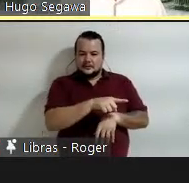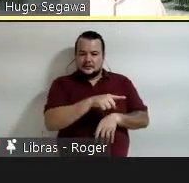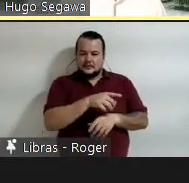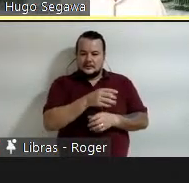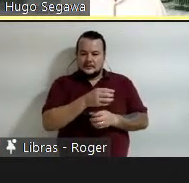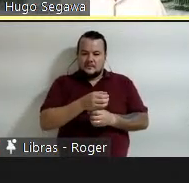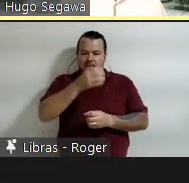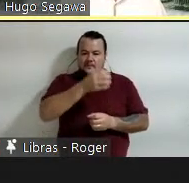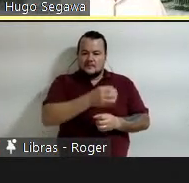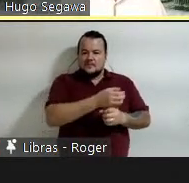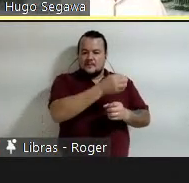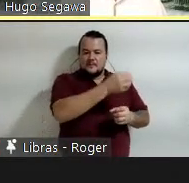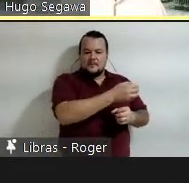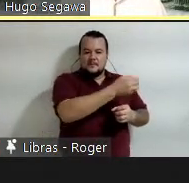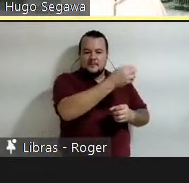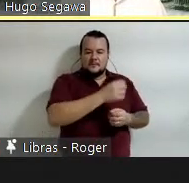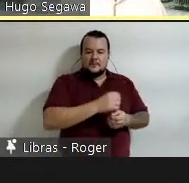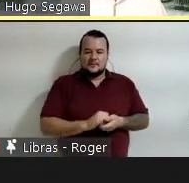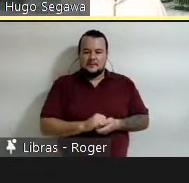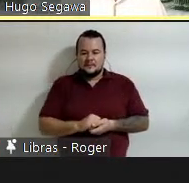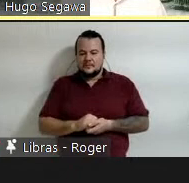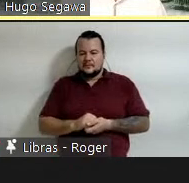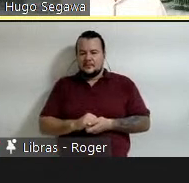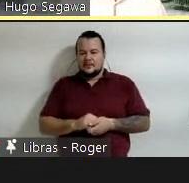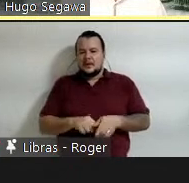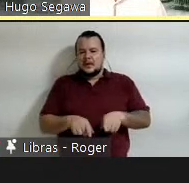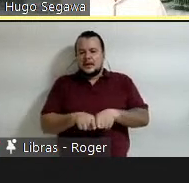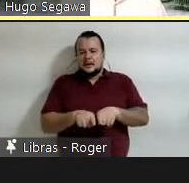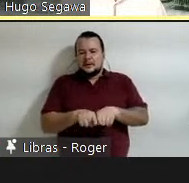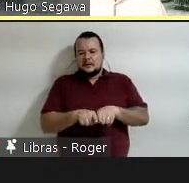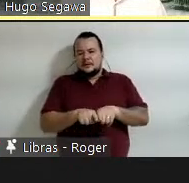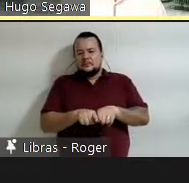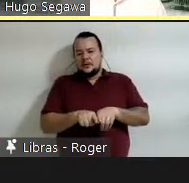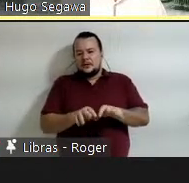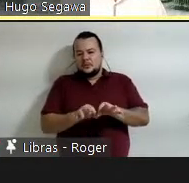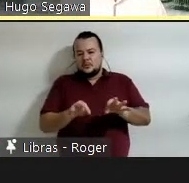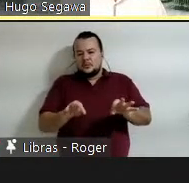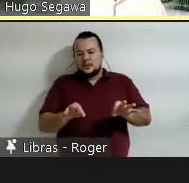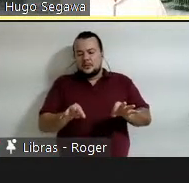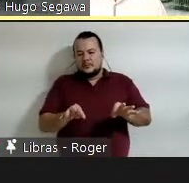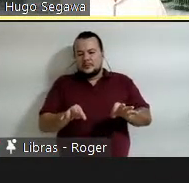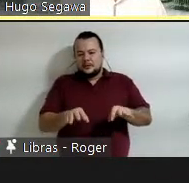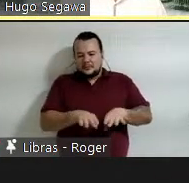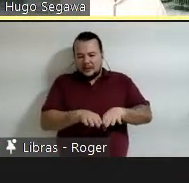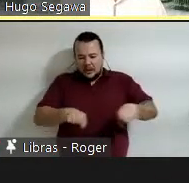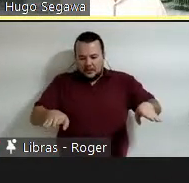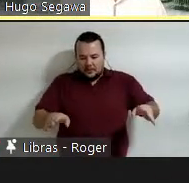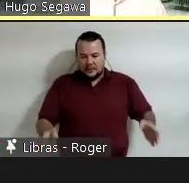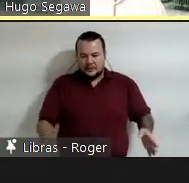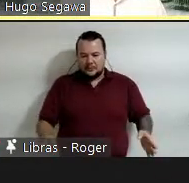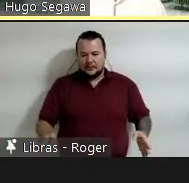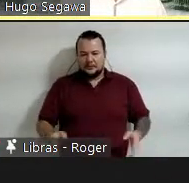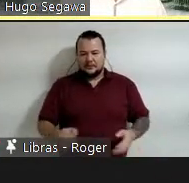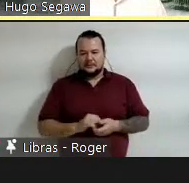Centro Simão Bolívar, a escala do Piloti.